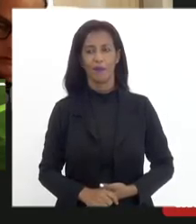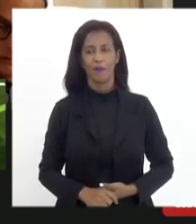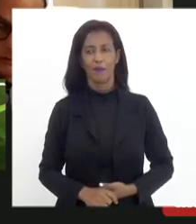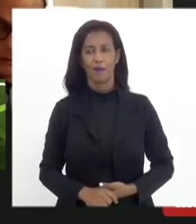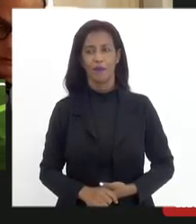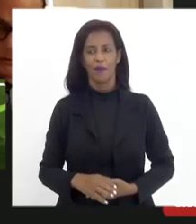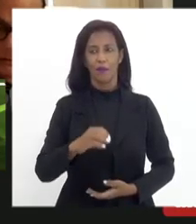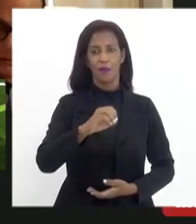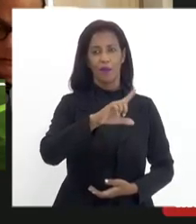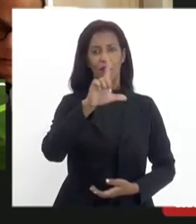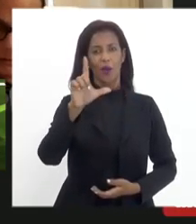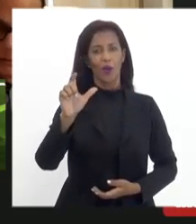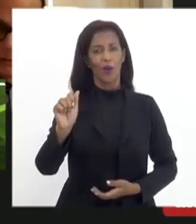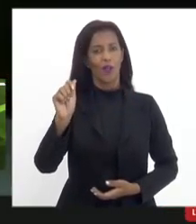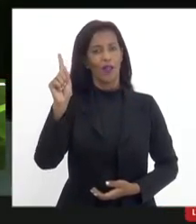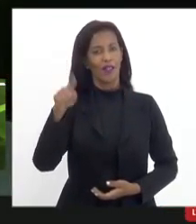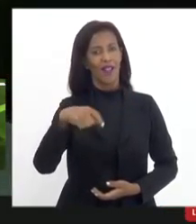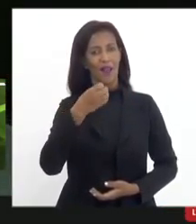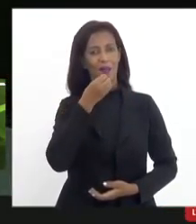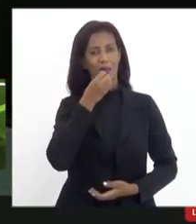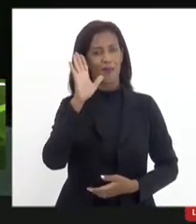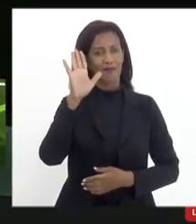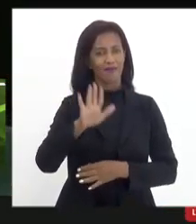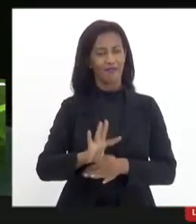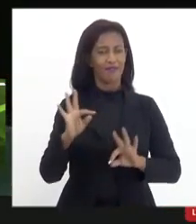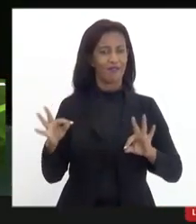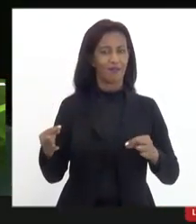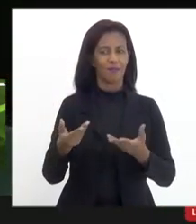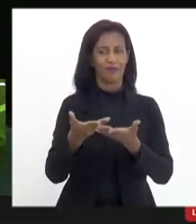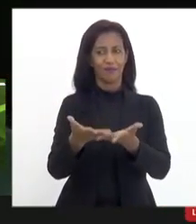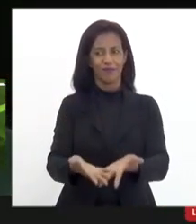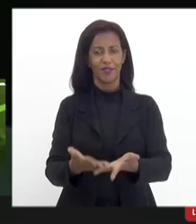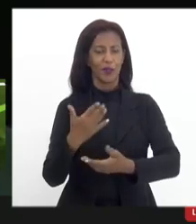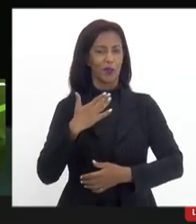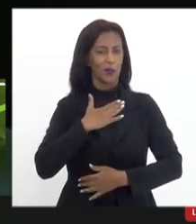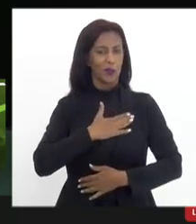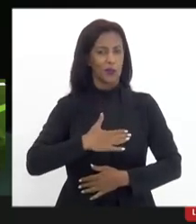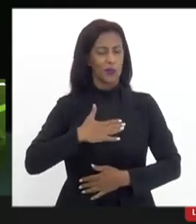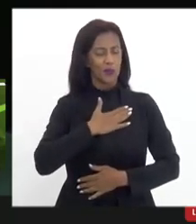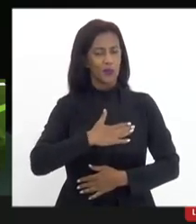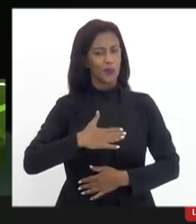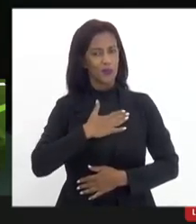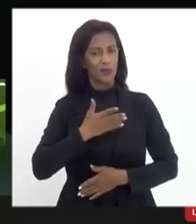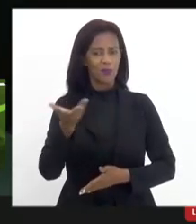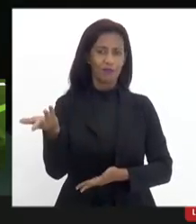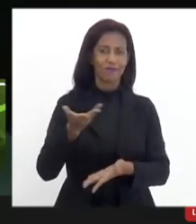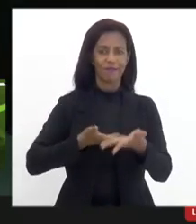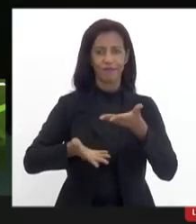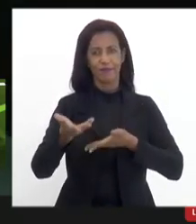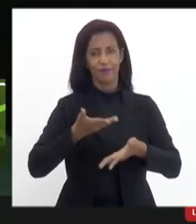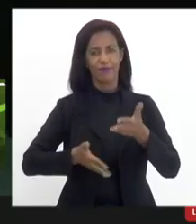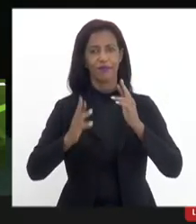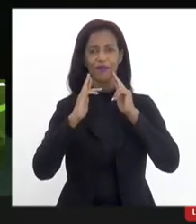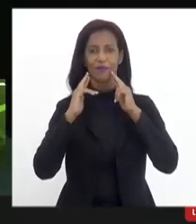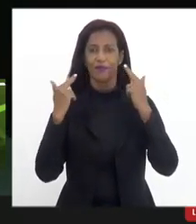olá, boa tarde a todos e a todas. É um grande prazer, uma satisfação muito grande estar participando dessa